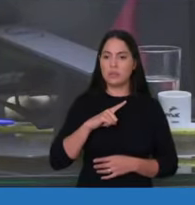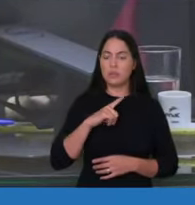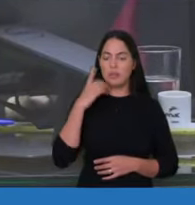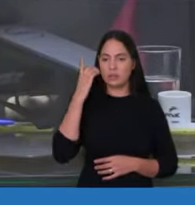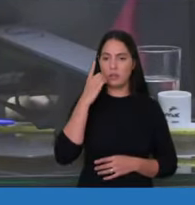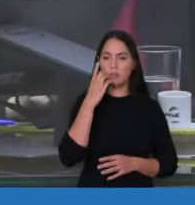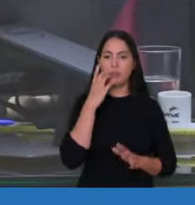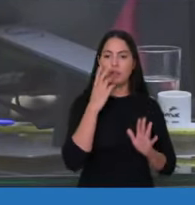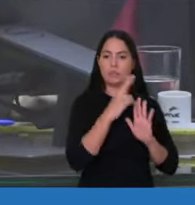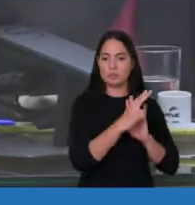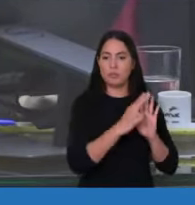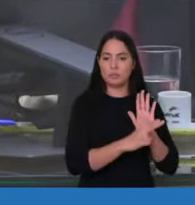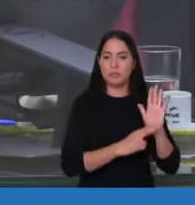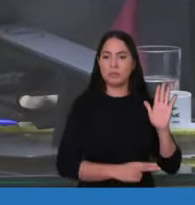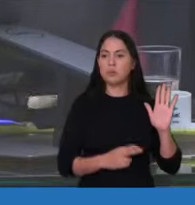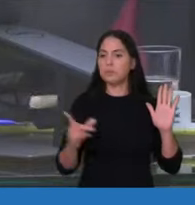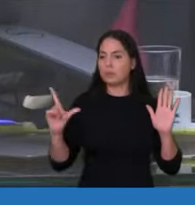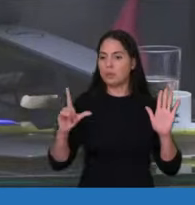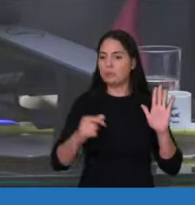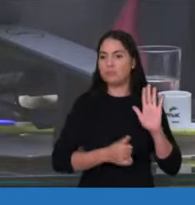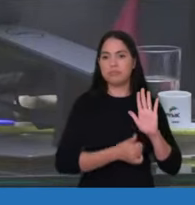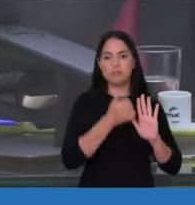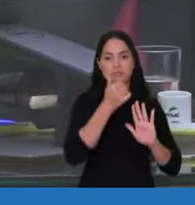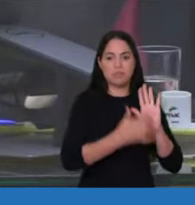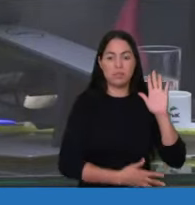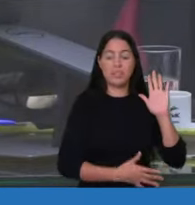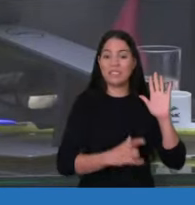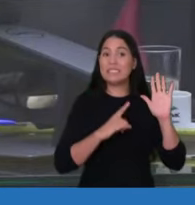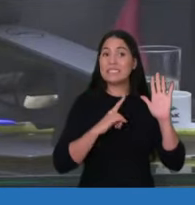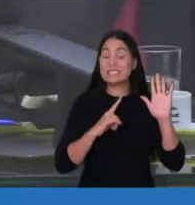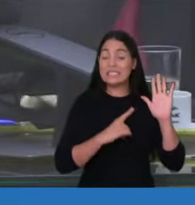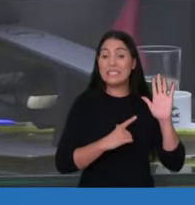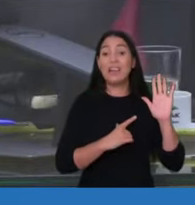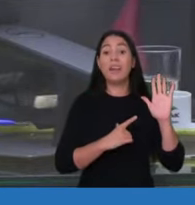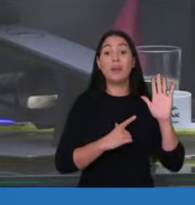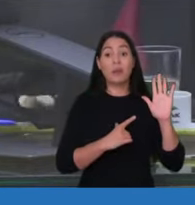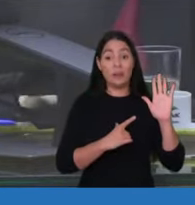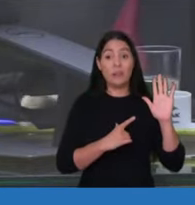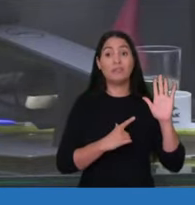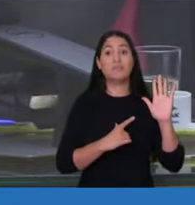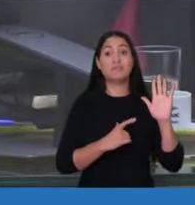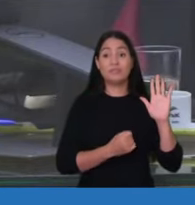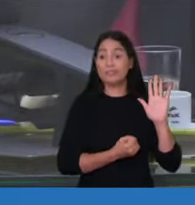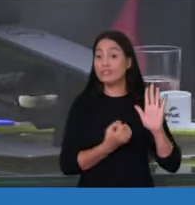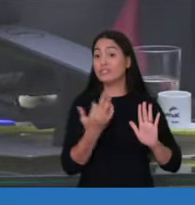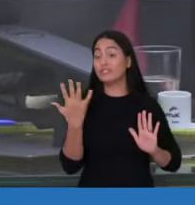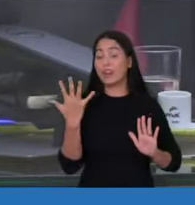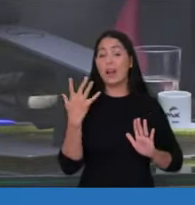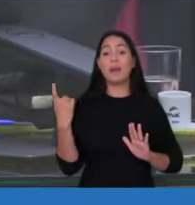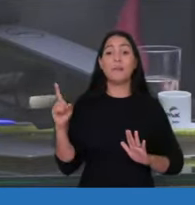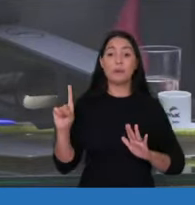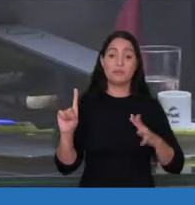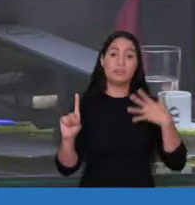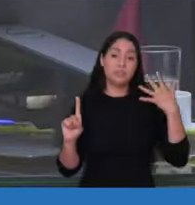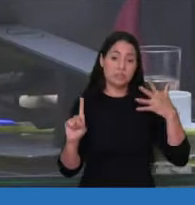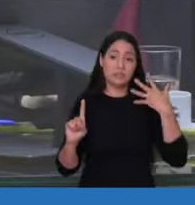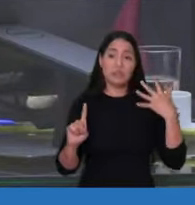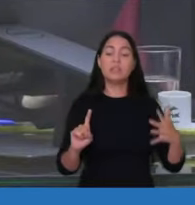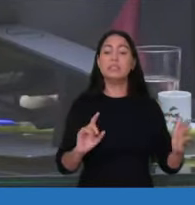para falar, deputado Vicentinho, não vou falar todos os deputados, mas tem, porque a maior parte deles estão inscritos aqui para fazer uso da palavra.